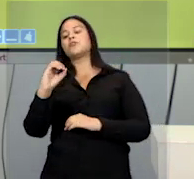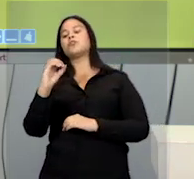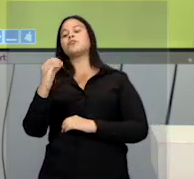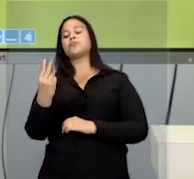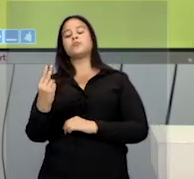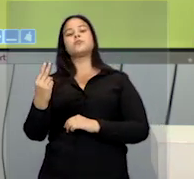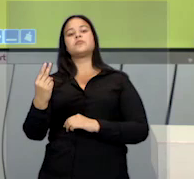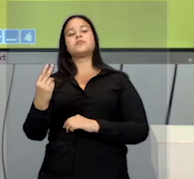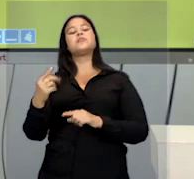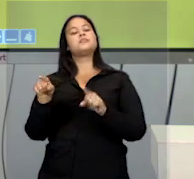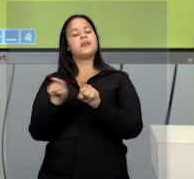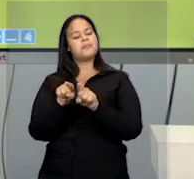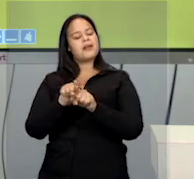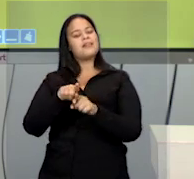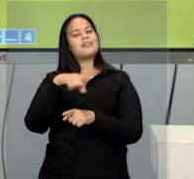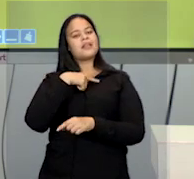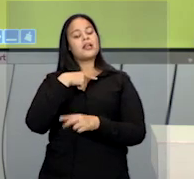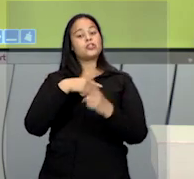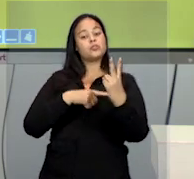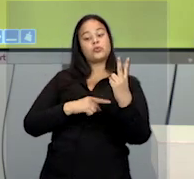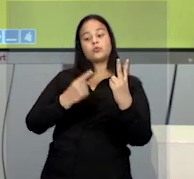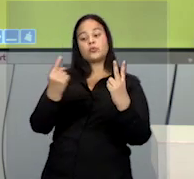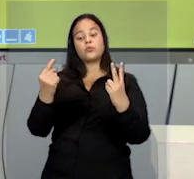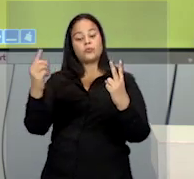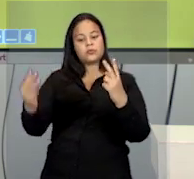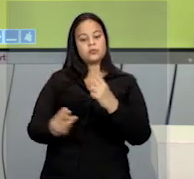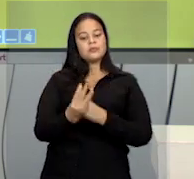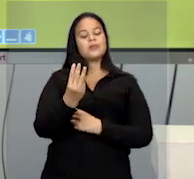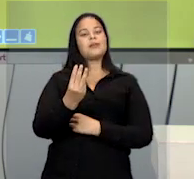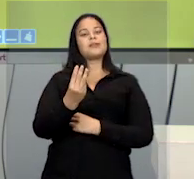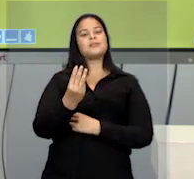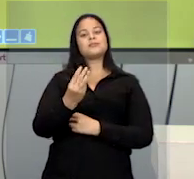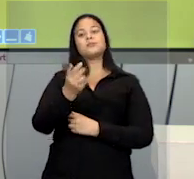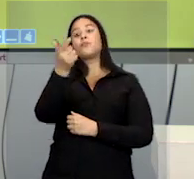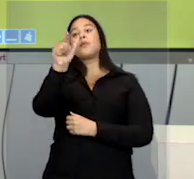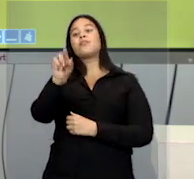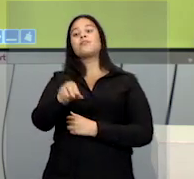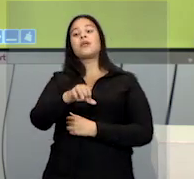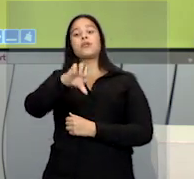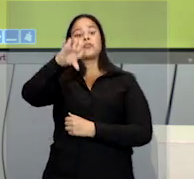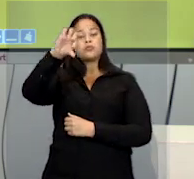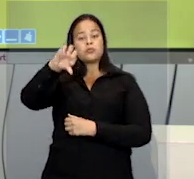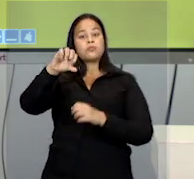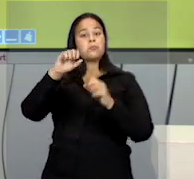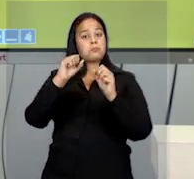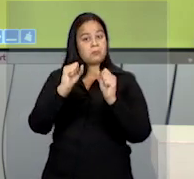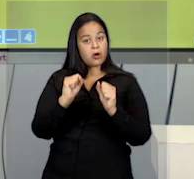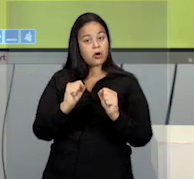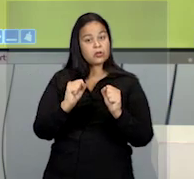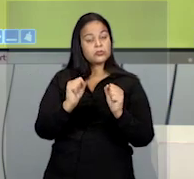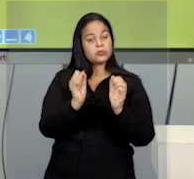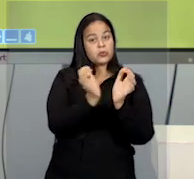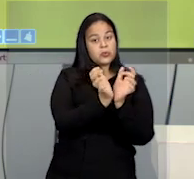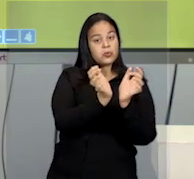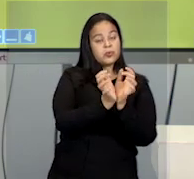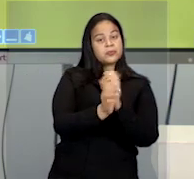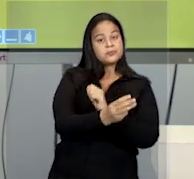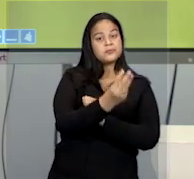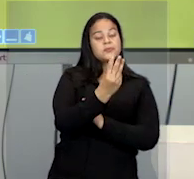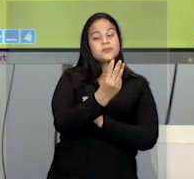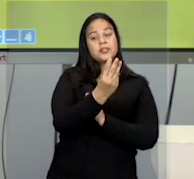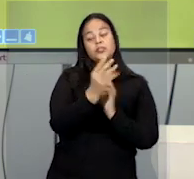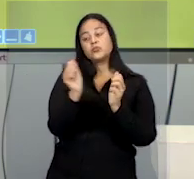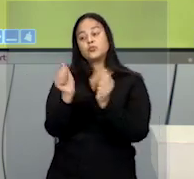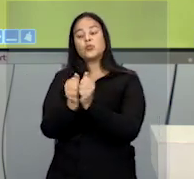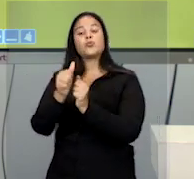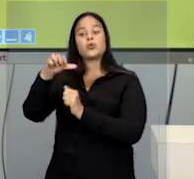2 com 1, 3. Do lado de cá eu tenho 9. Então eu posso consumir esses 3 com aquele 9 e